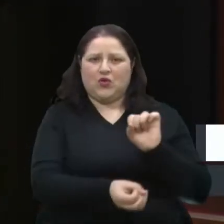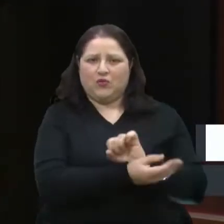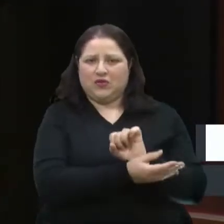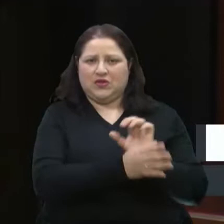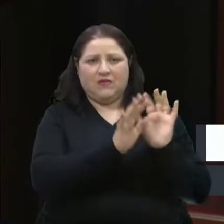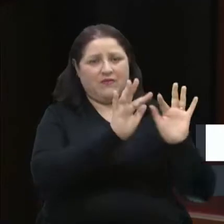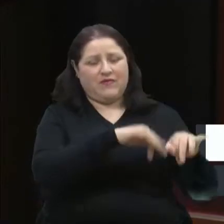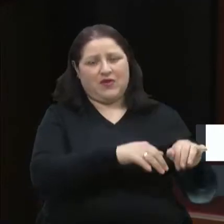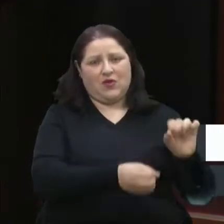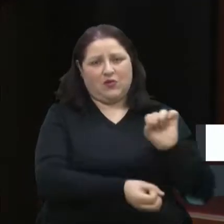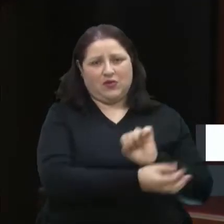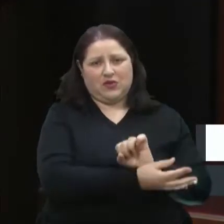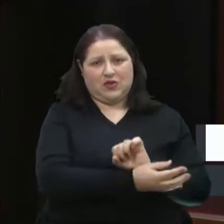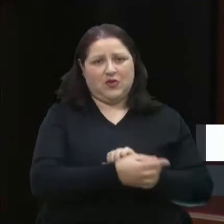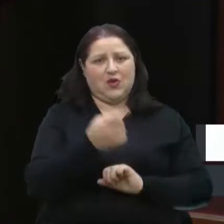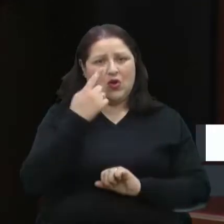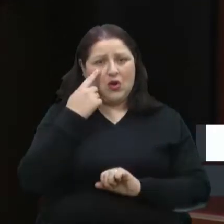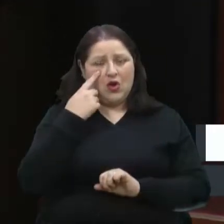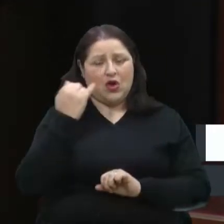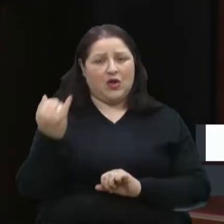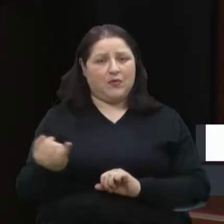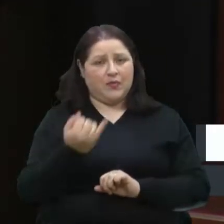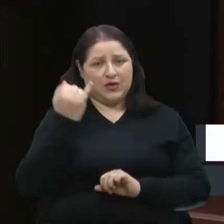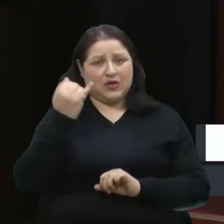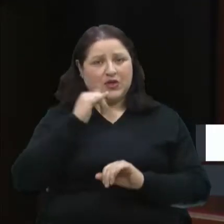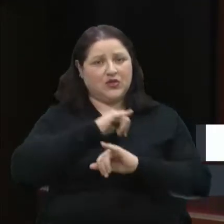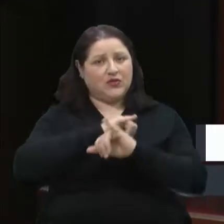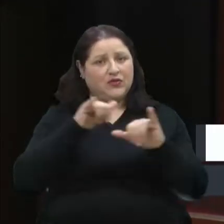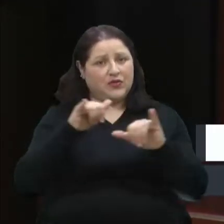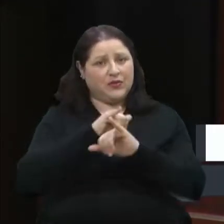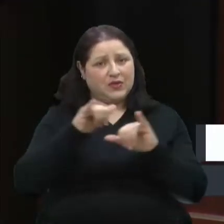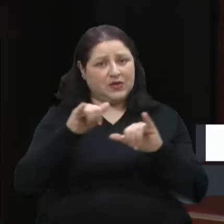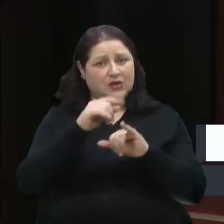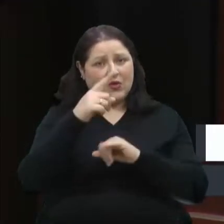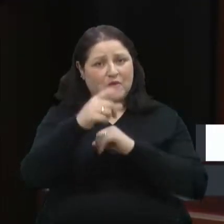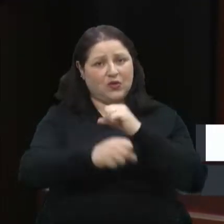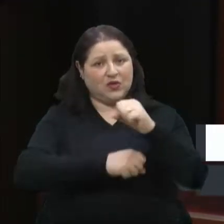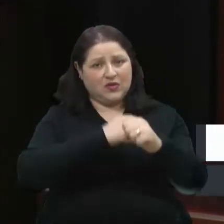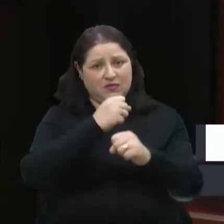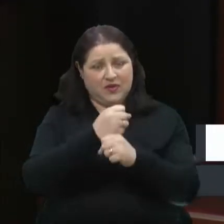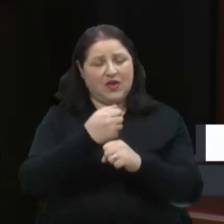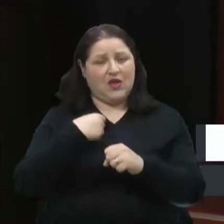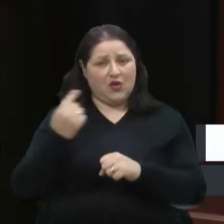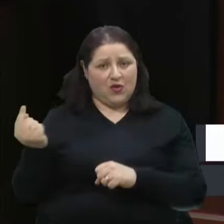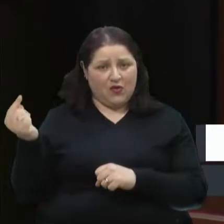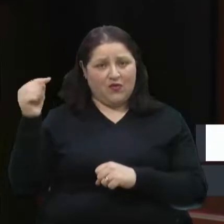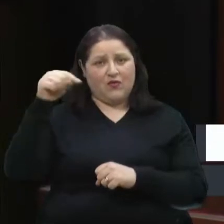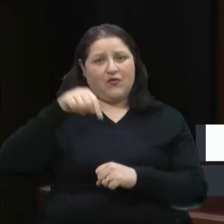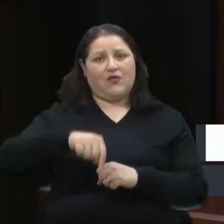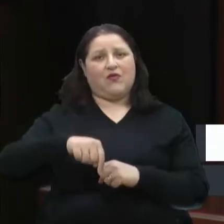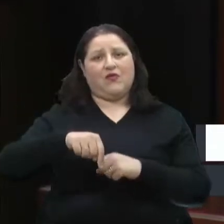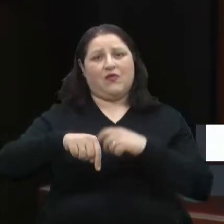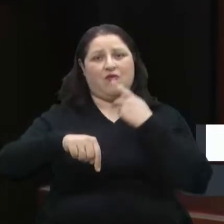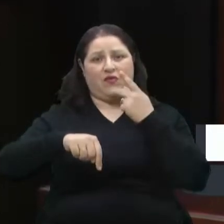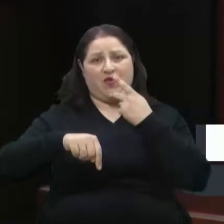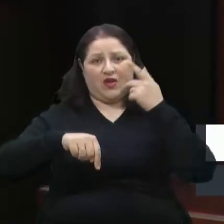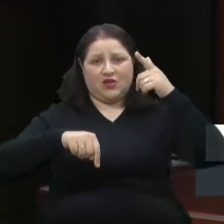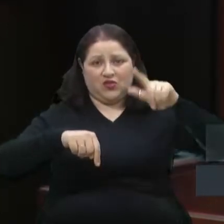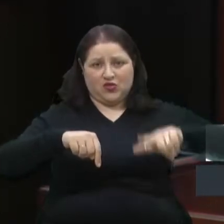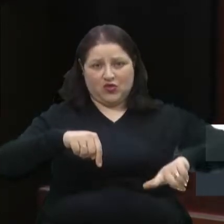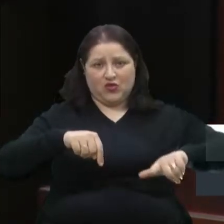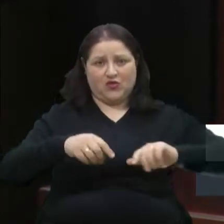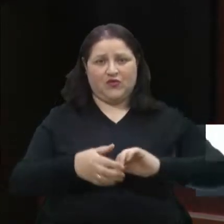Gente, importante esses dados, que são esses que daqui a um ano eu virei aqui nessa tribuna